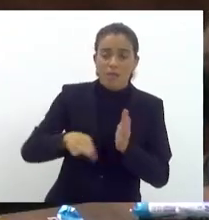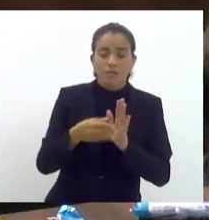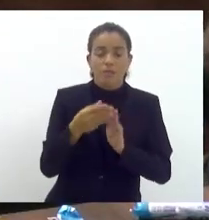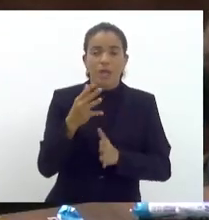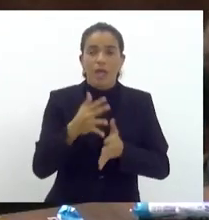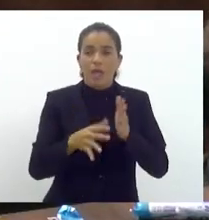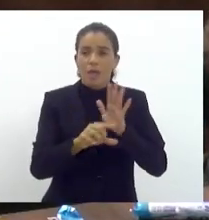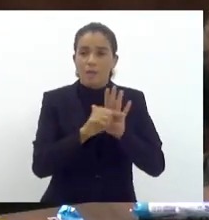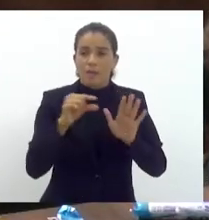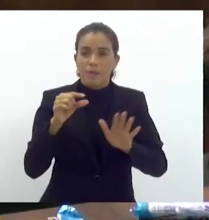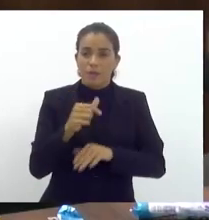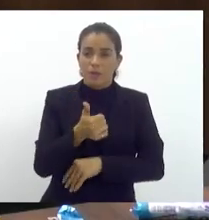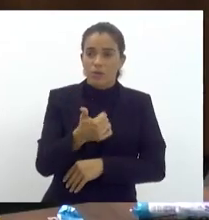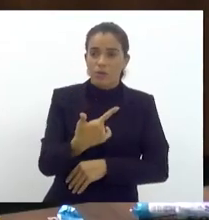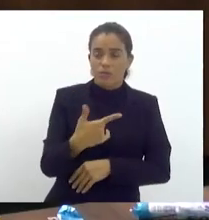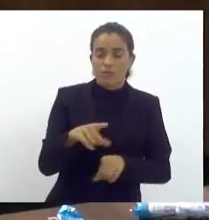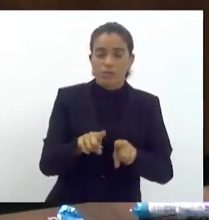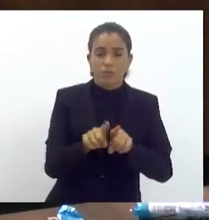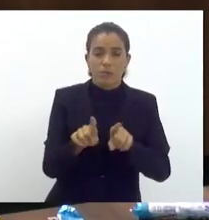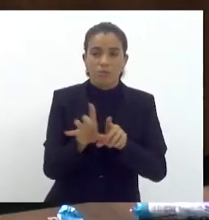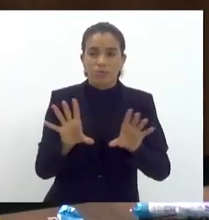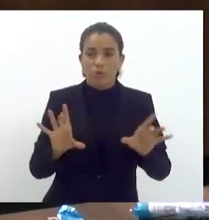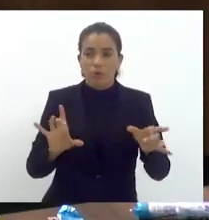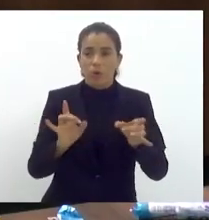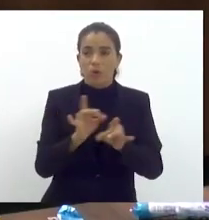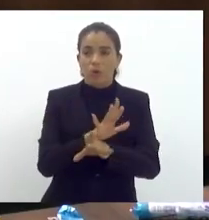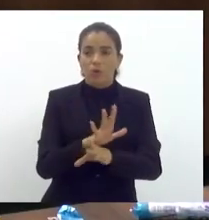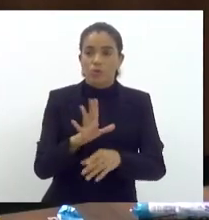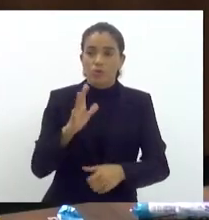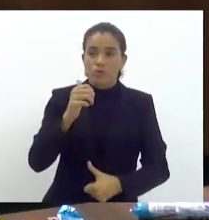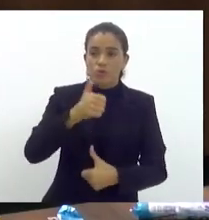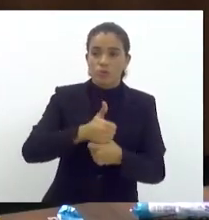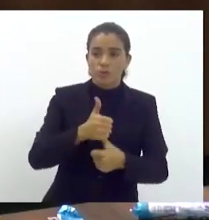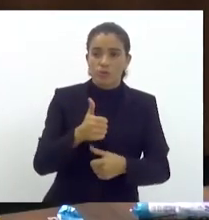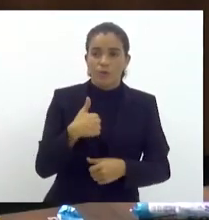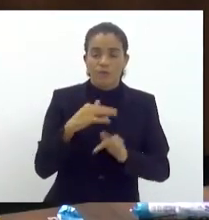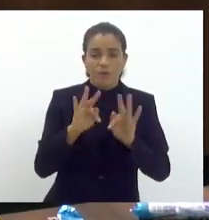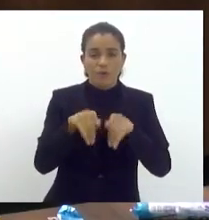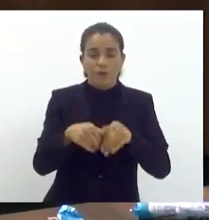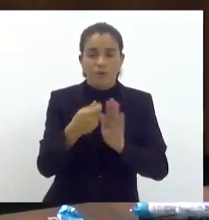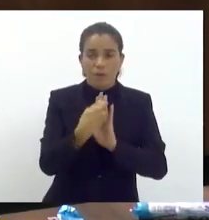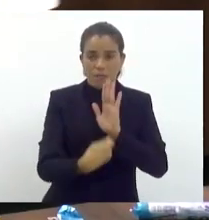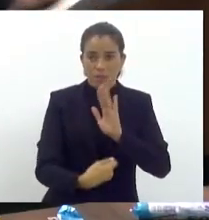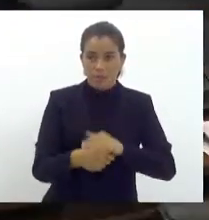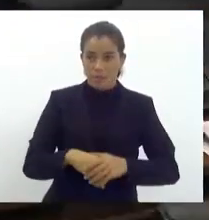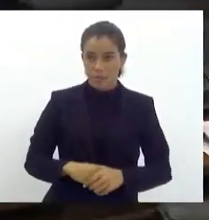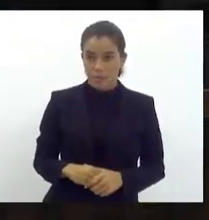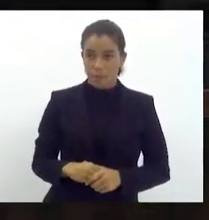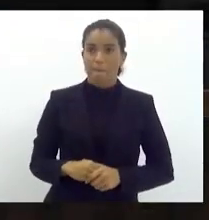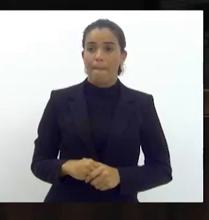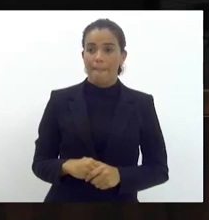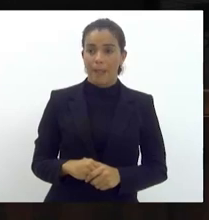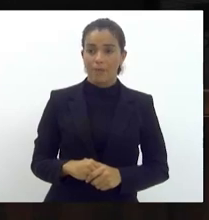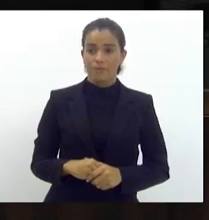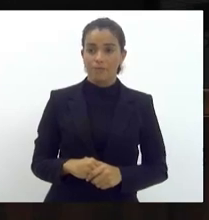um contrário as demais emendas concluindo por substitutivo pedindo forma final de redação Presidente presidência